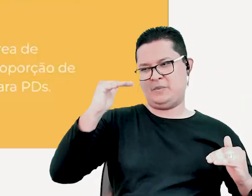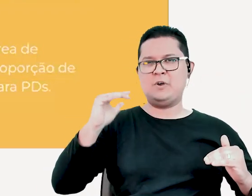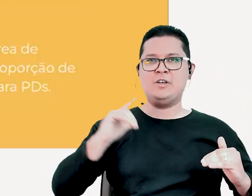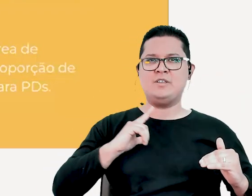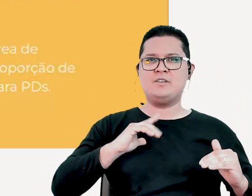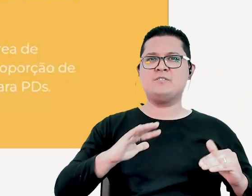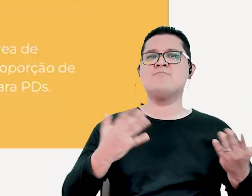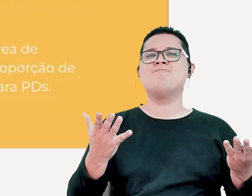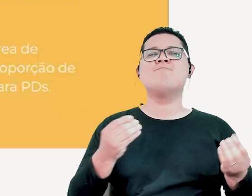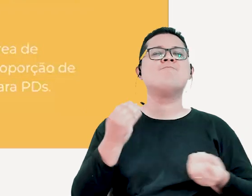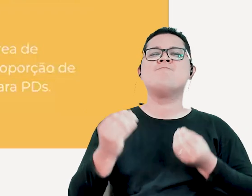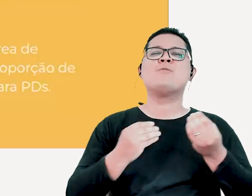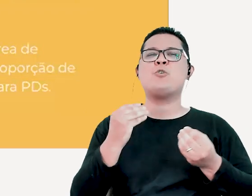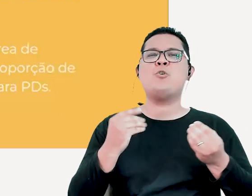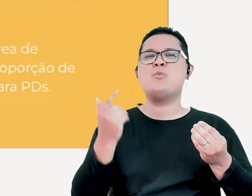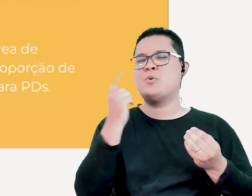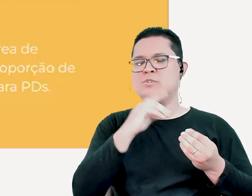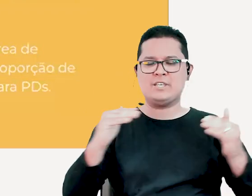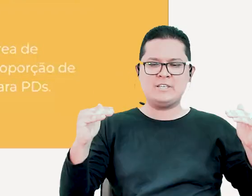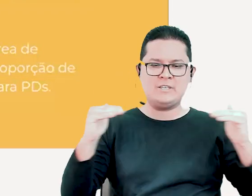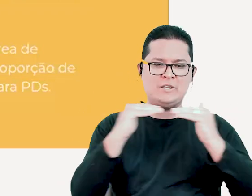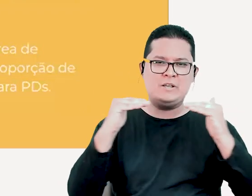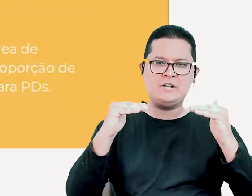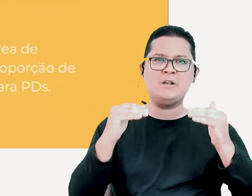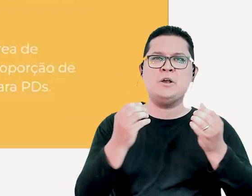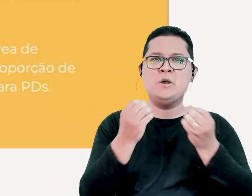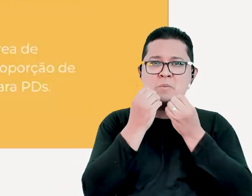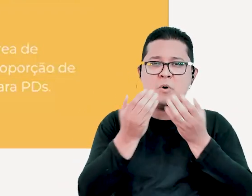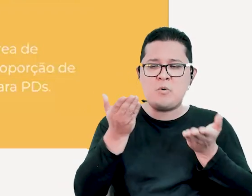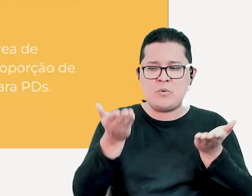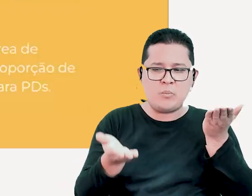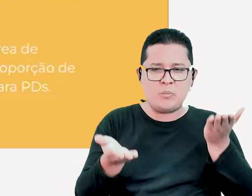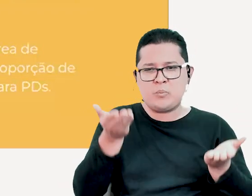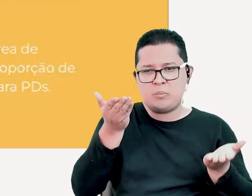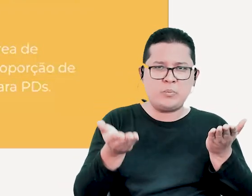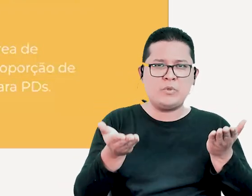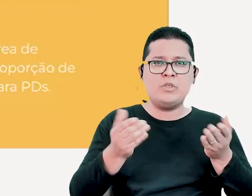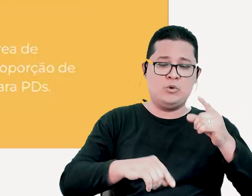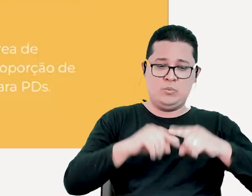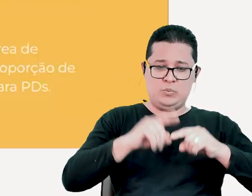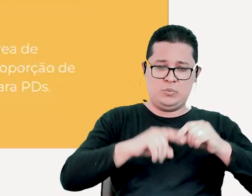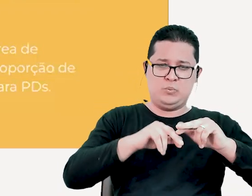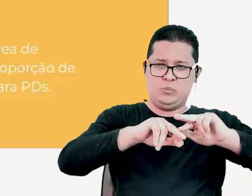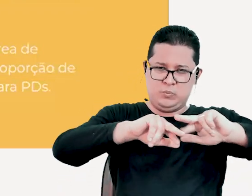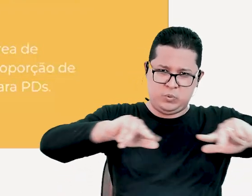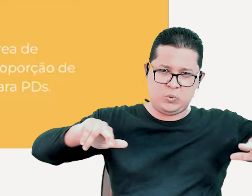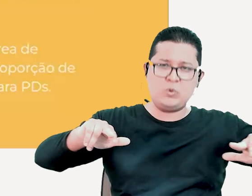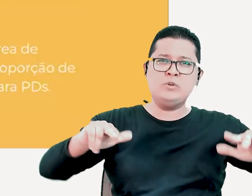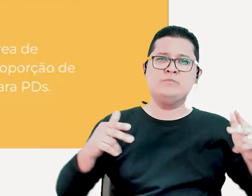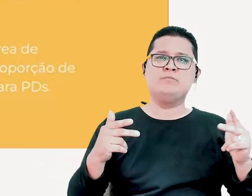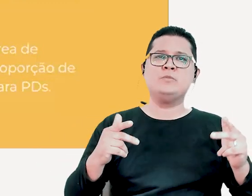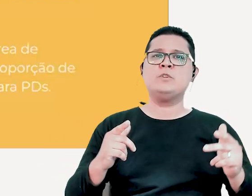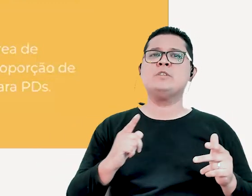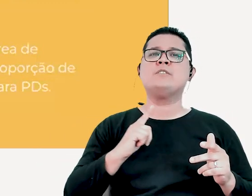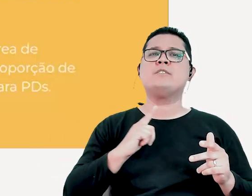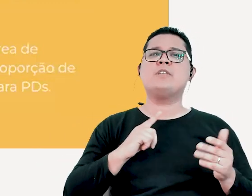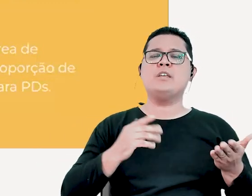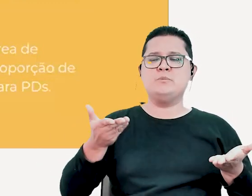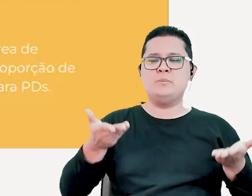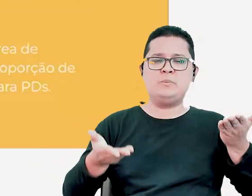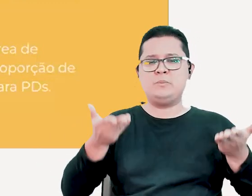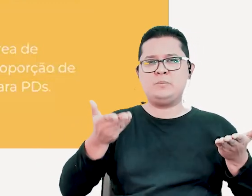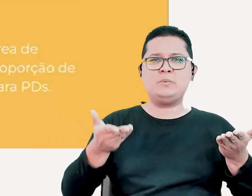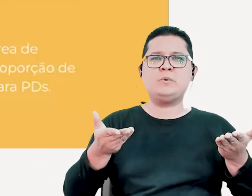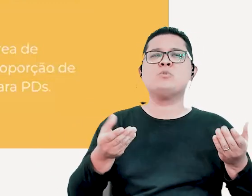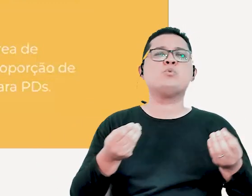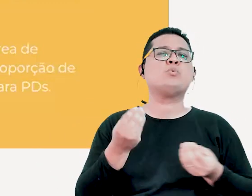a consistência, a padronização em todos os produtos, mesmo a gente não tendo um content alocado, né? Então, a partir